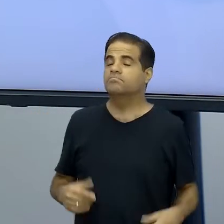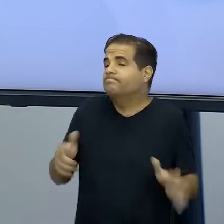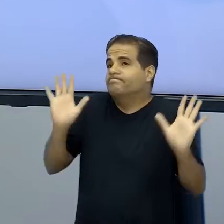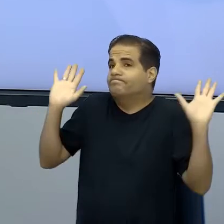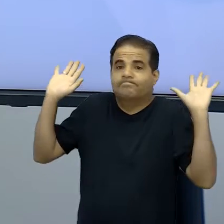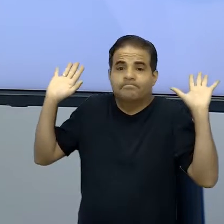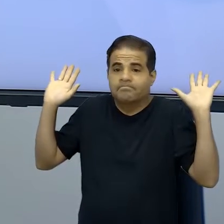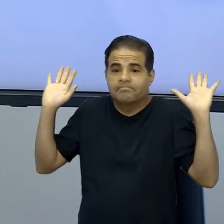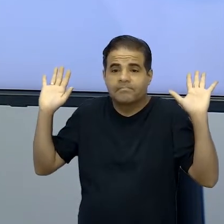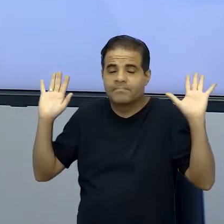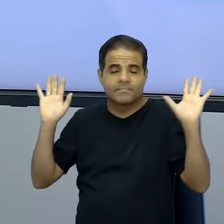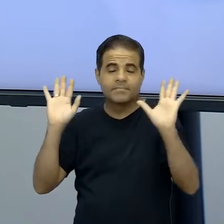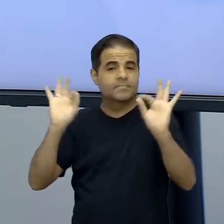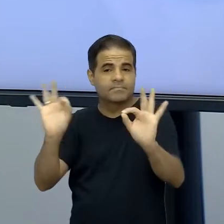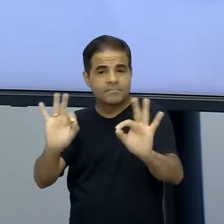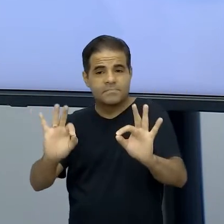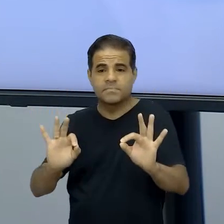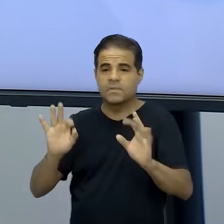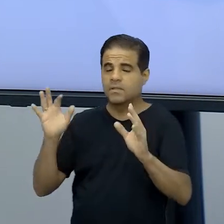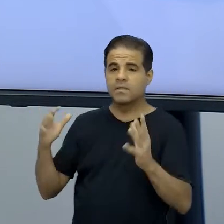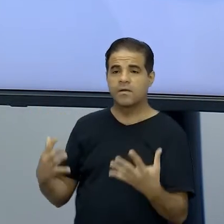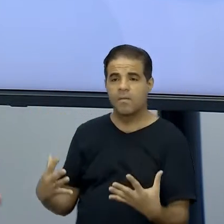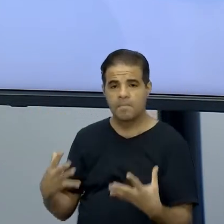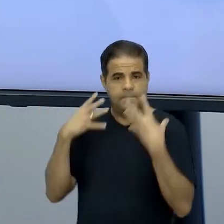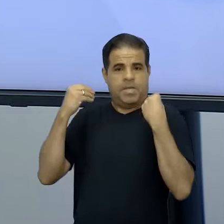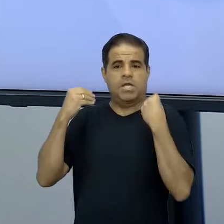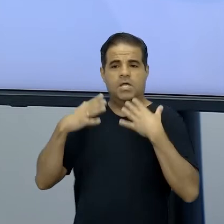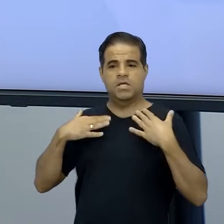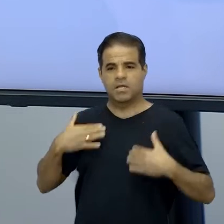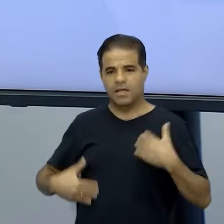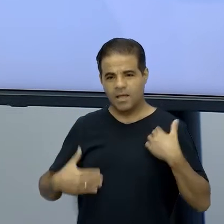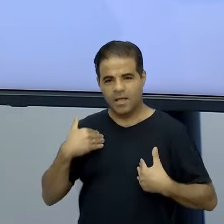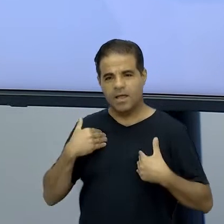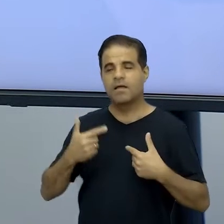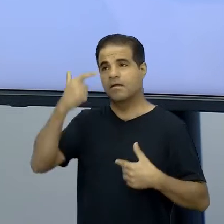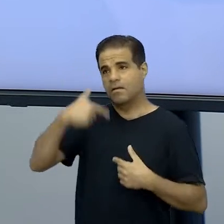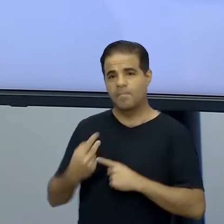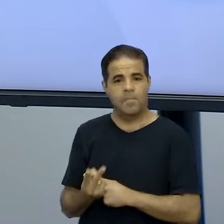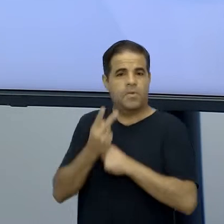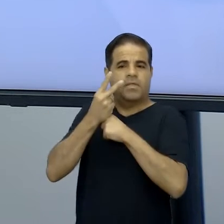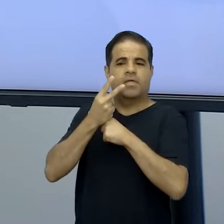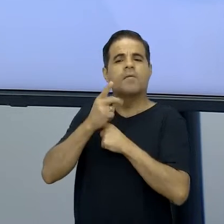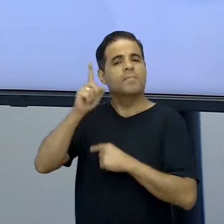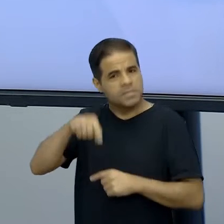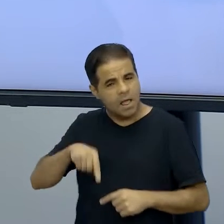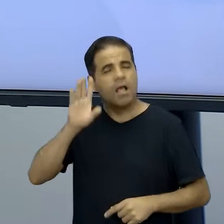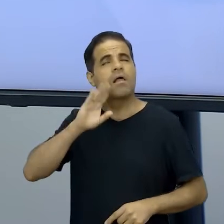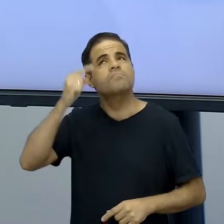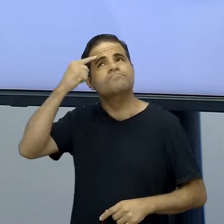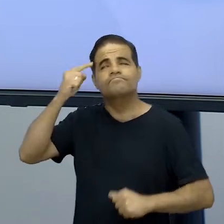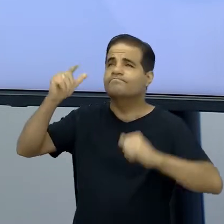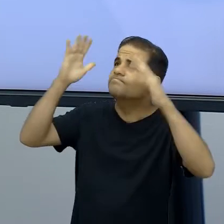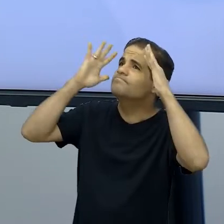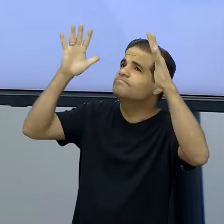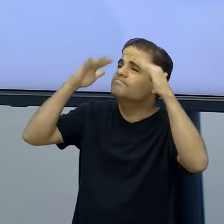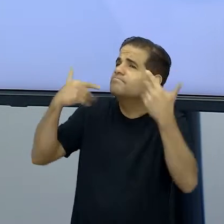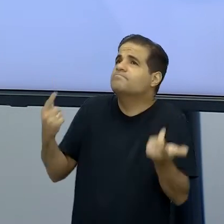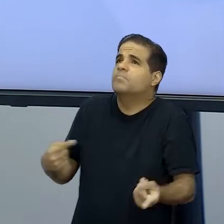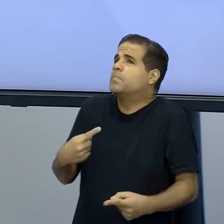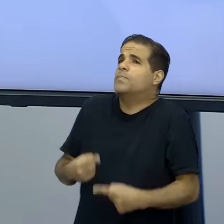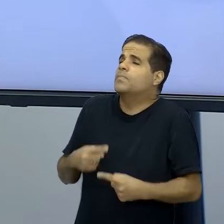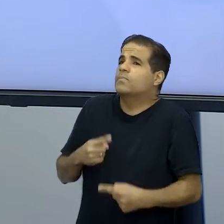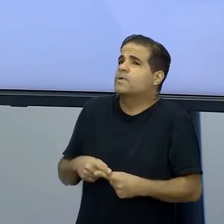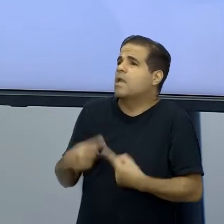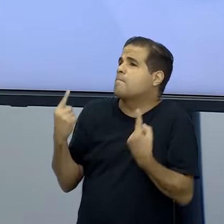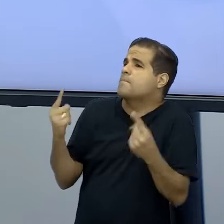não, né, pudessem ali ferir a sua integridade física, né, enfim. Mas é legal a gente pensar por que o artista faz